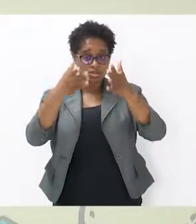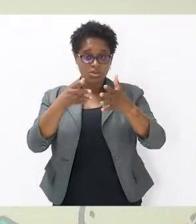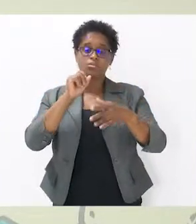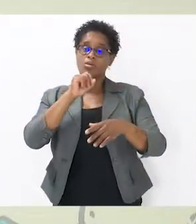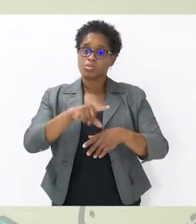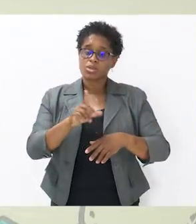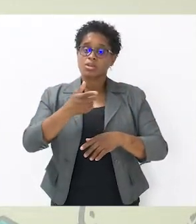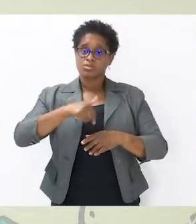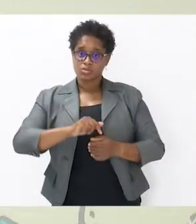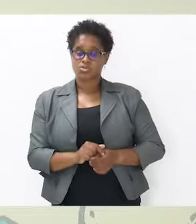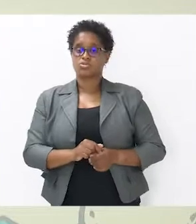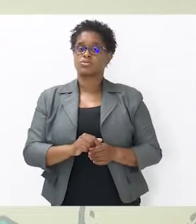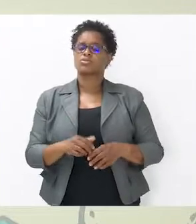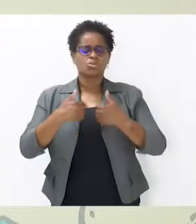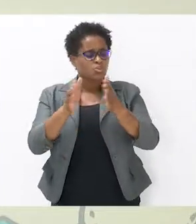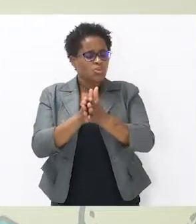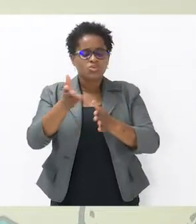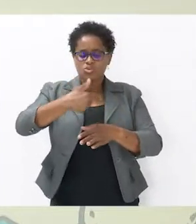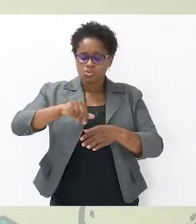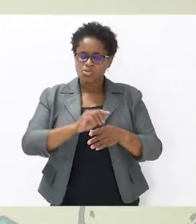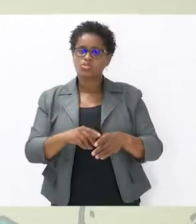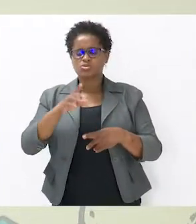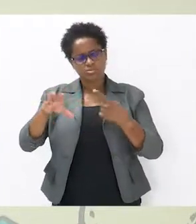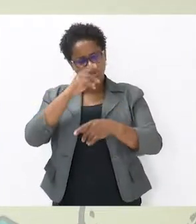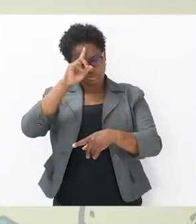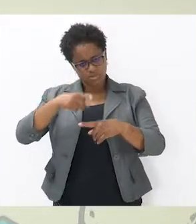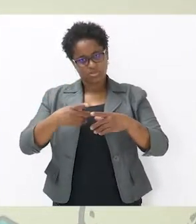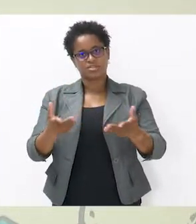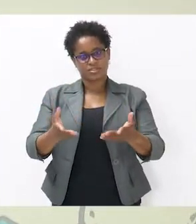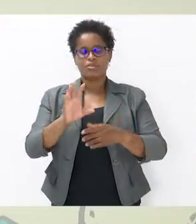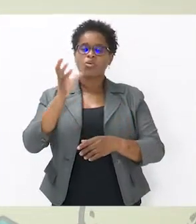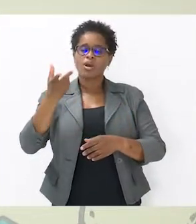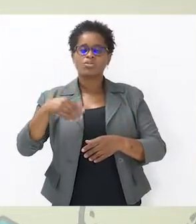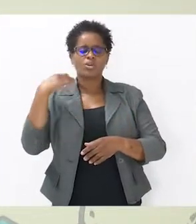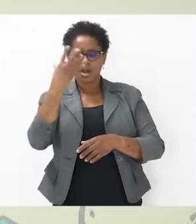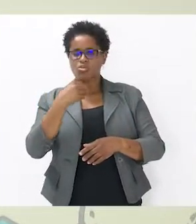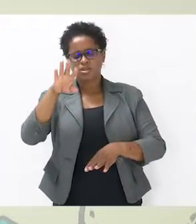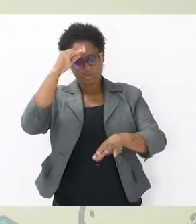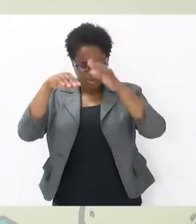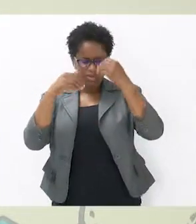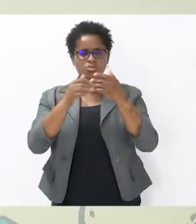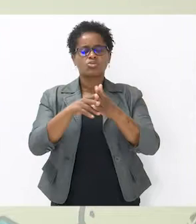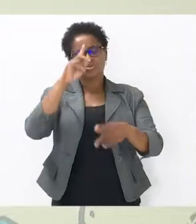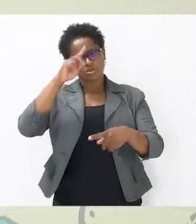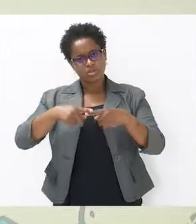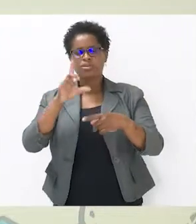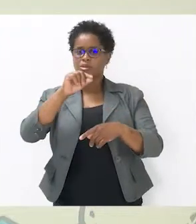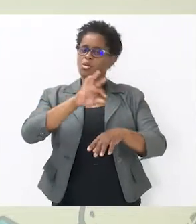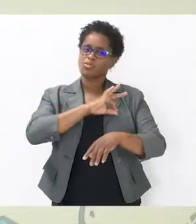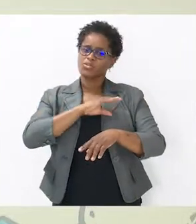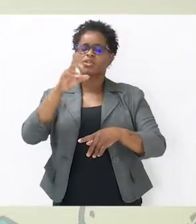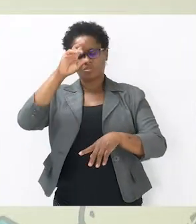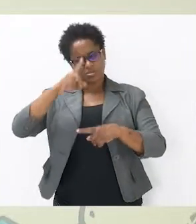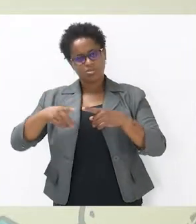para podermos nós todos atingir esses objetivos. Quando o aluno atinge o objetivo, também o professor atinge o